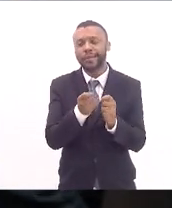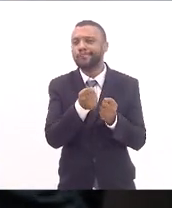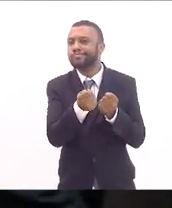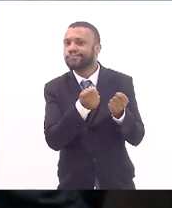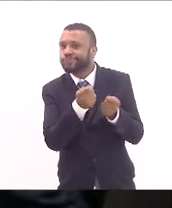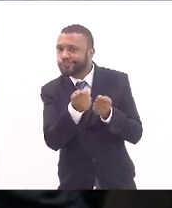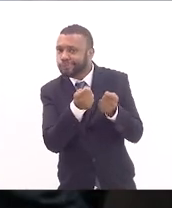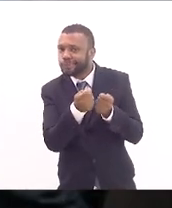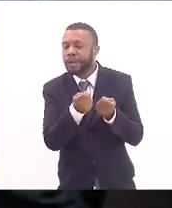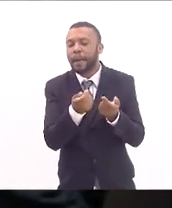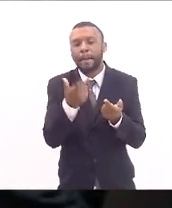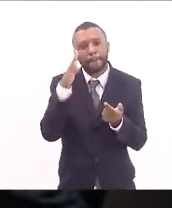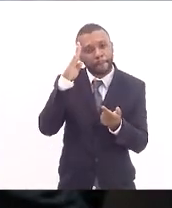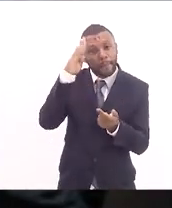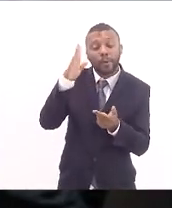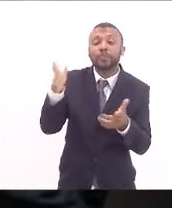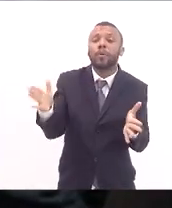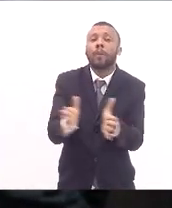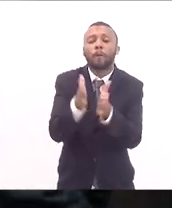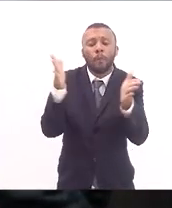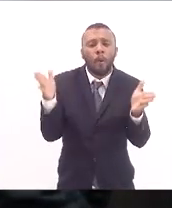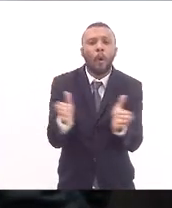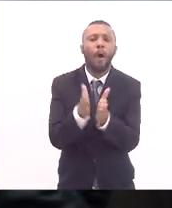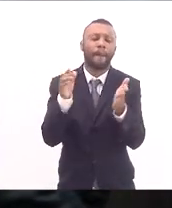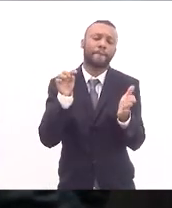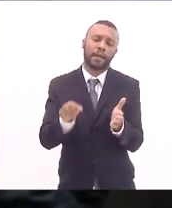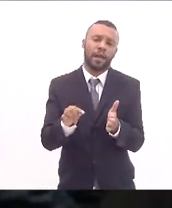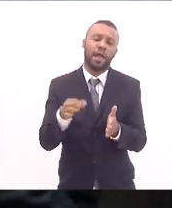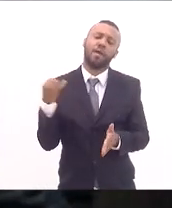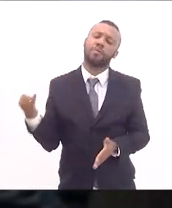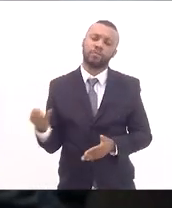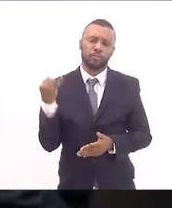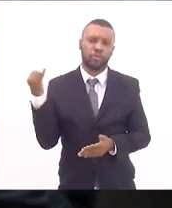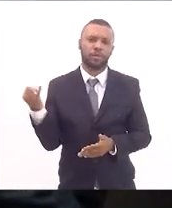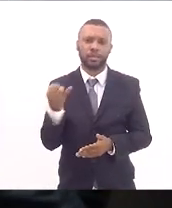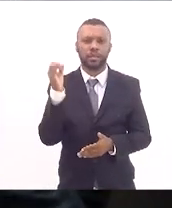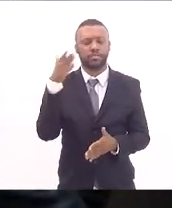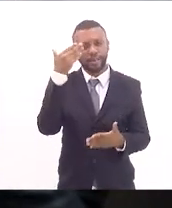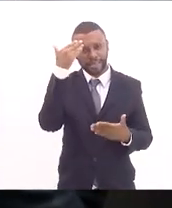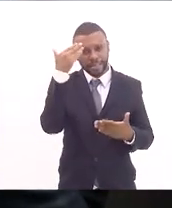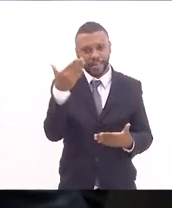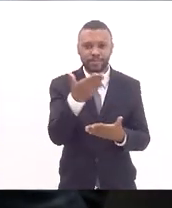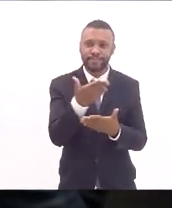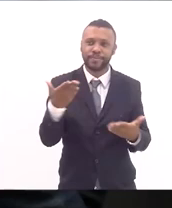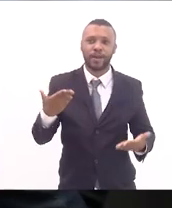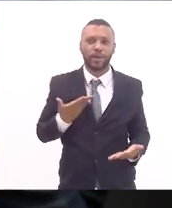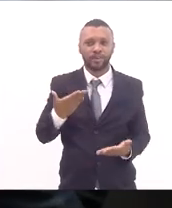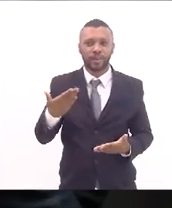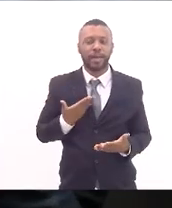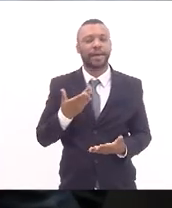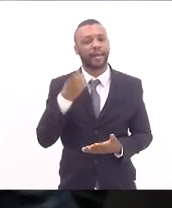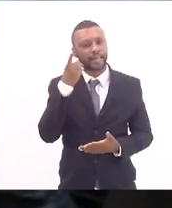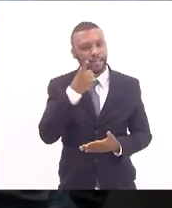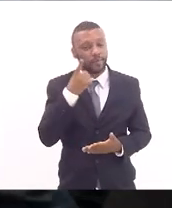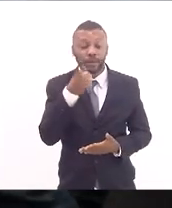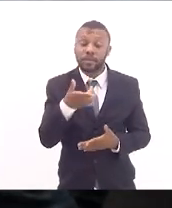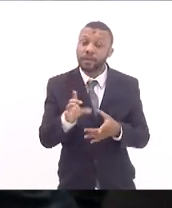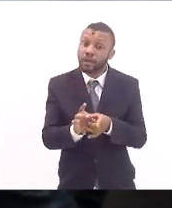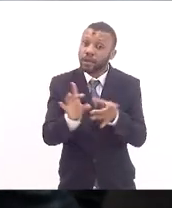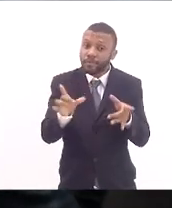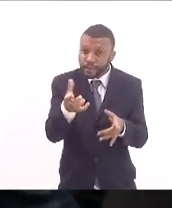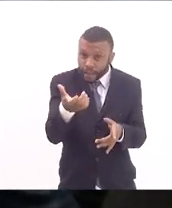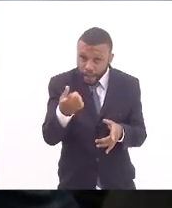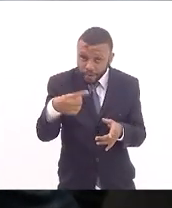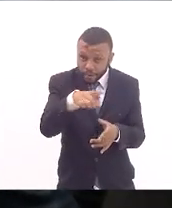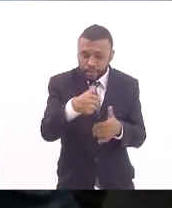aquele mais necessitado nesse momento é muito importante então eu agradeço aos colegas deputados e abro coautoria